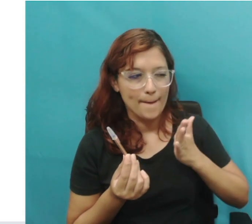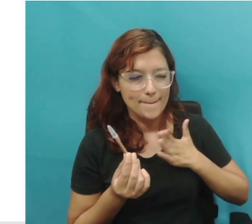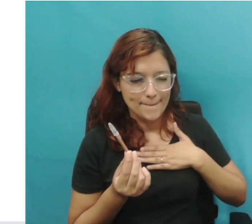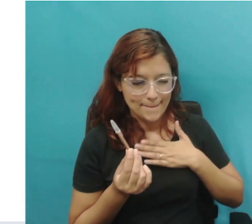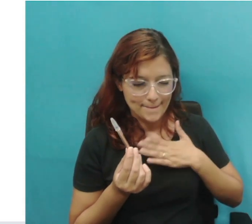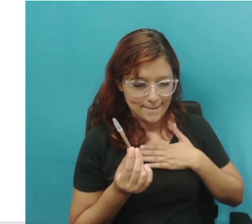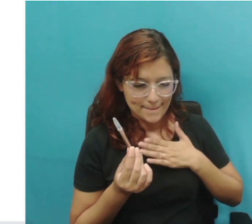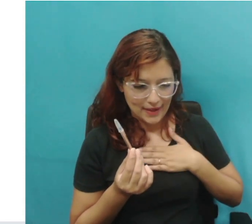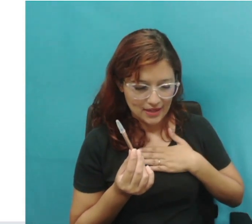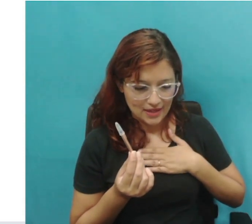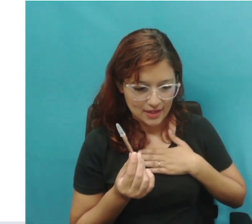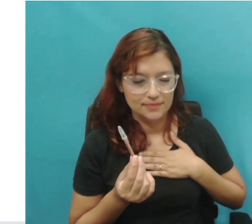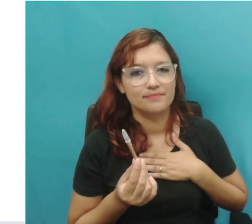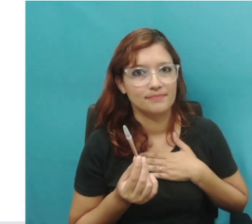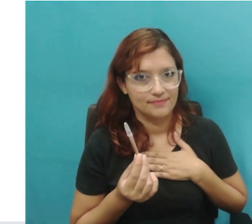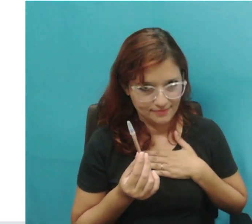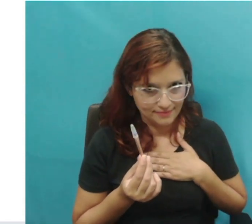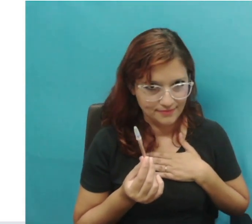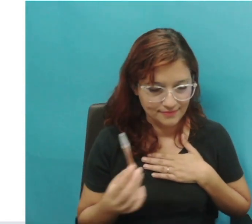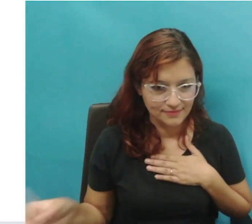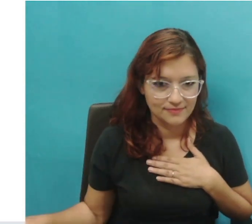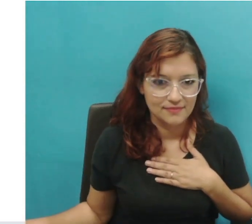caneta é minha.